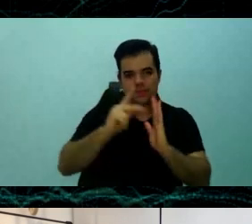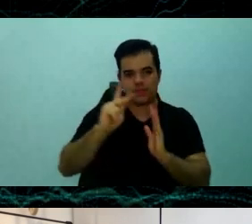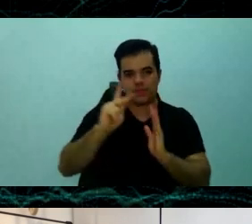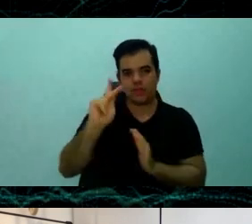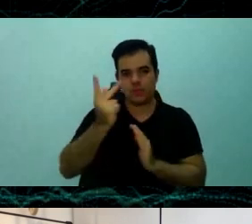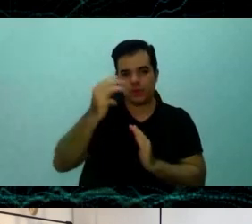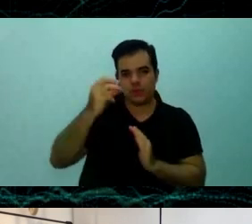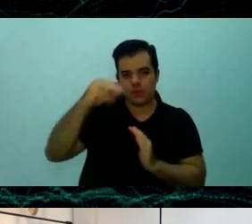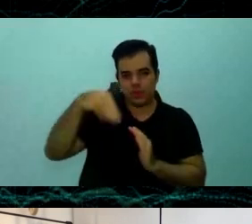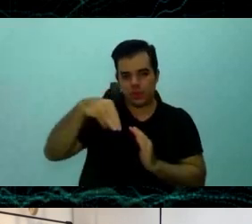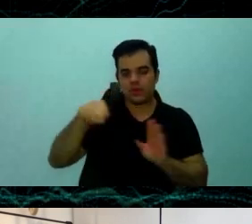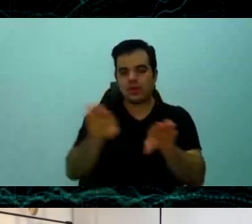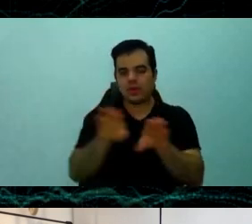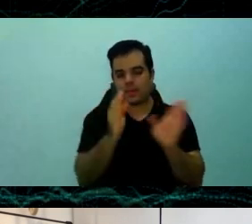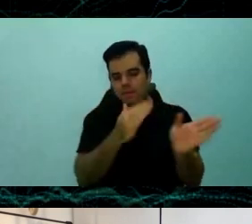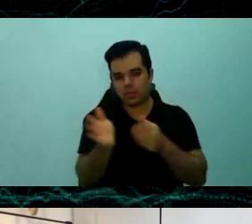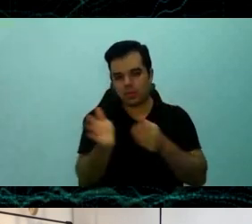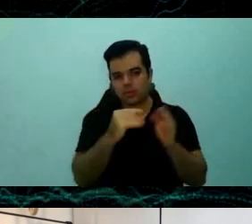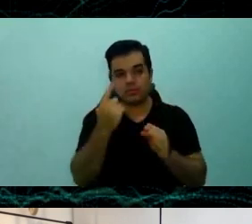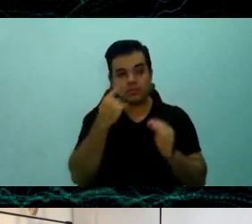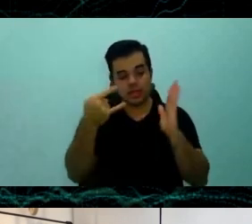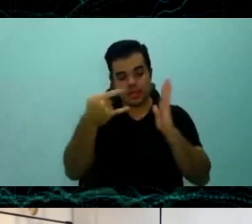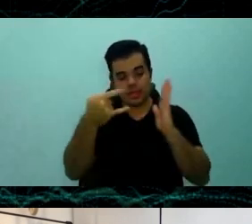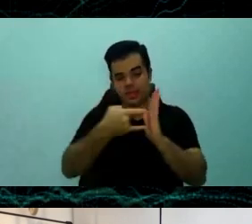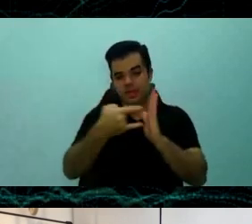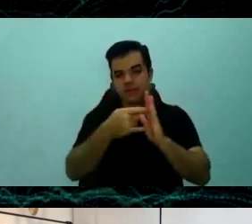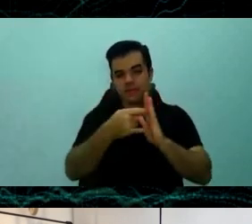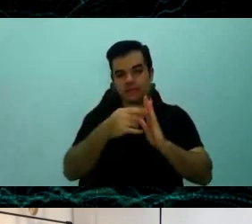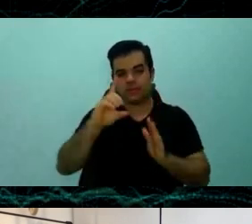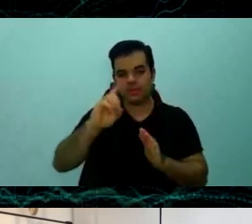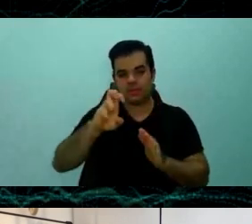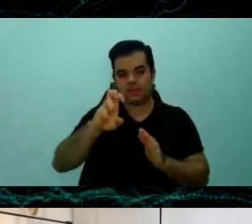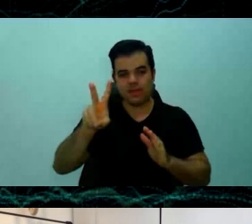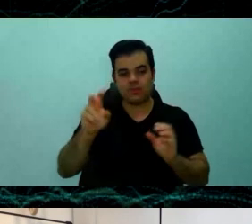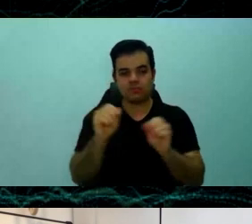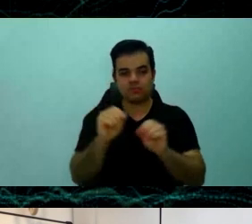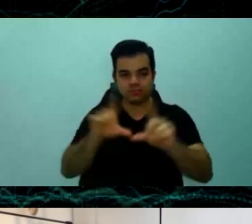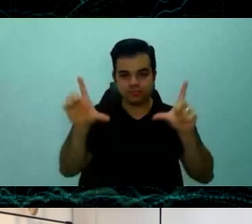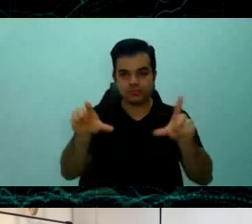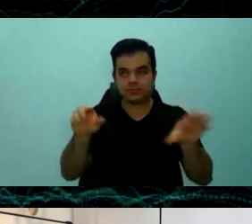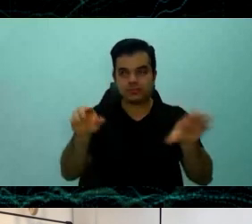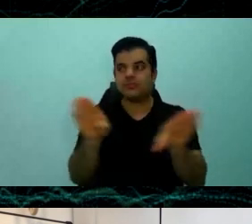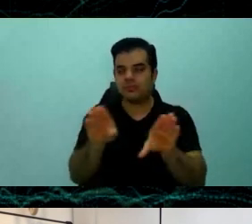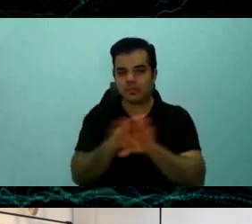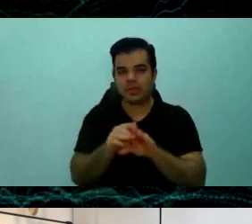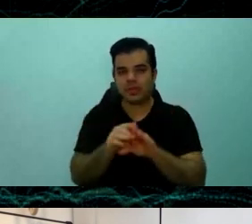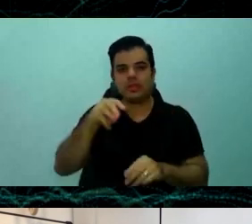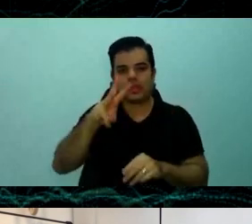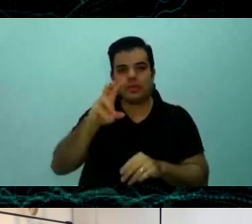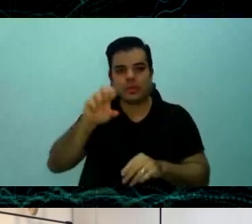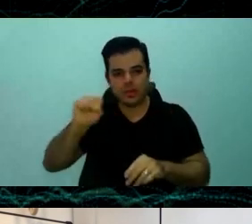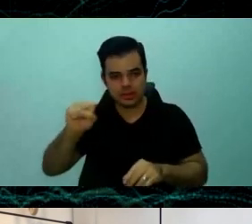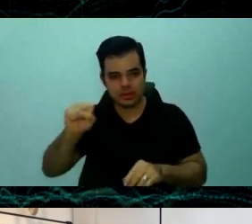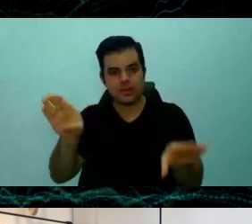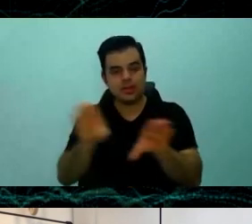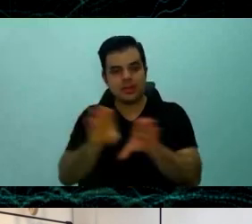aqui o de dev. Quando eu abro o de dev, a gente tem uma região aqui da AWS, o STIST1,